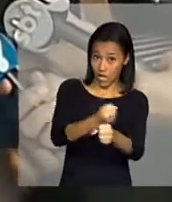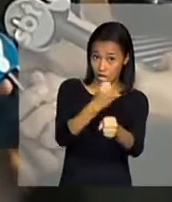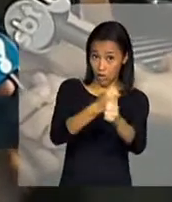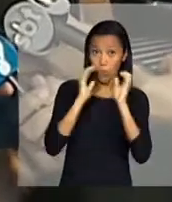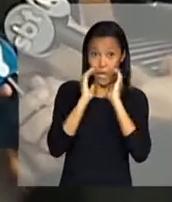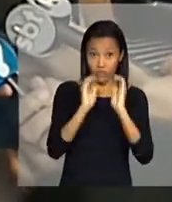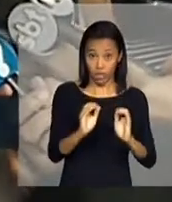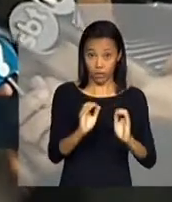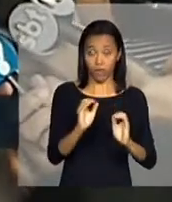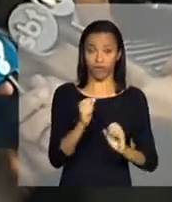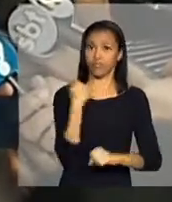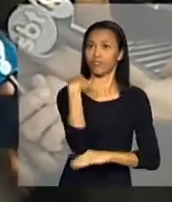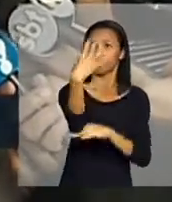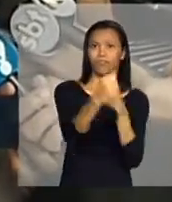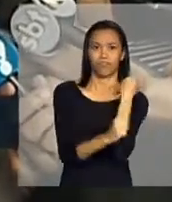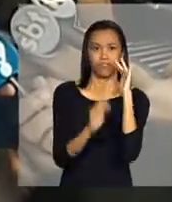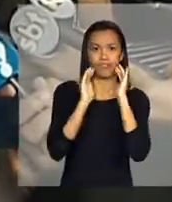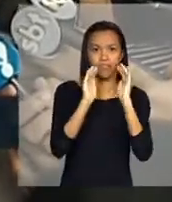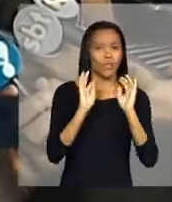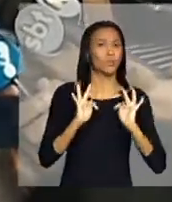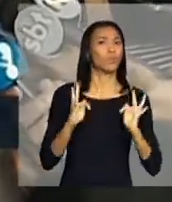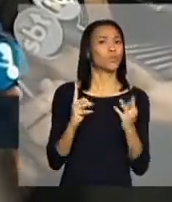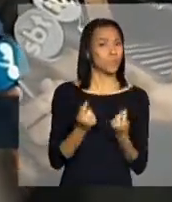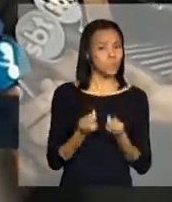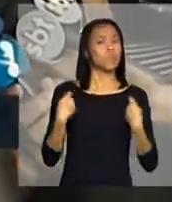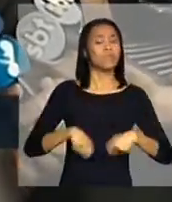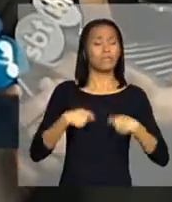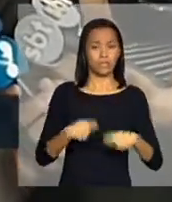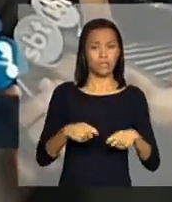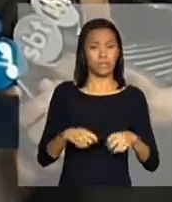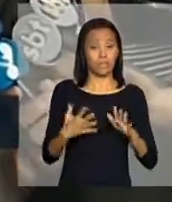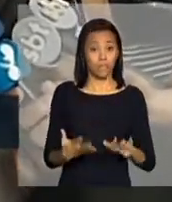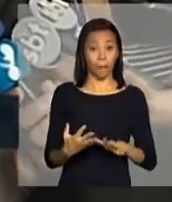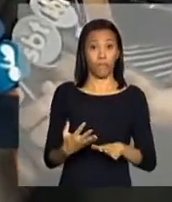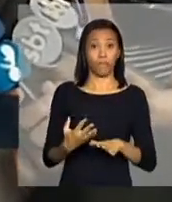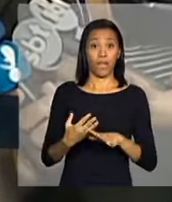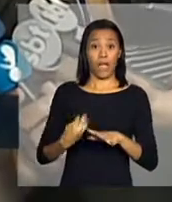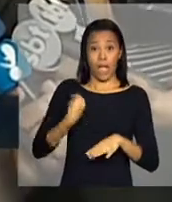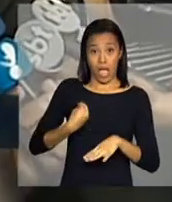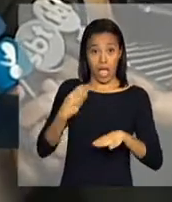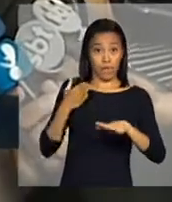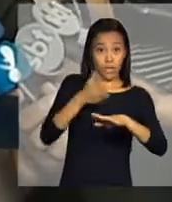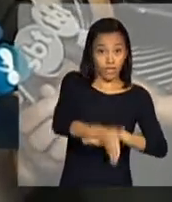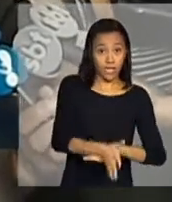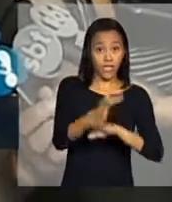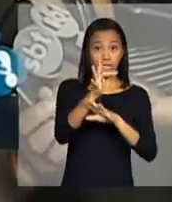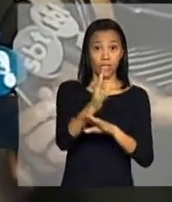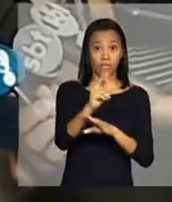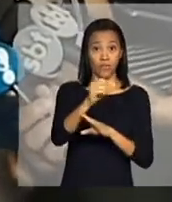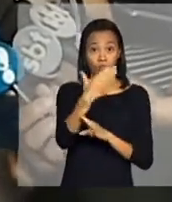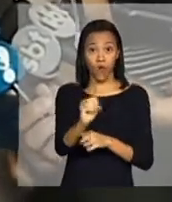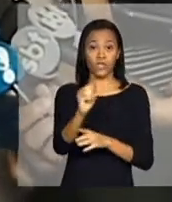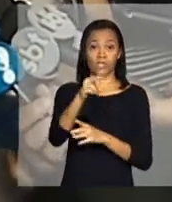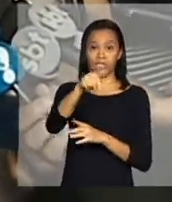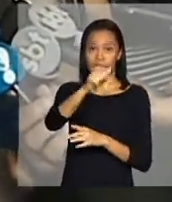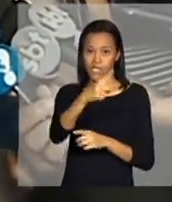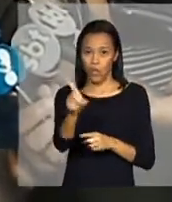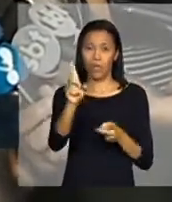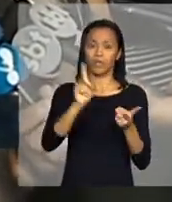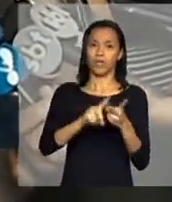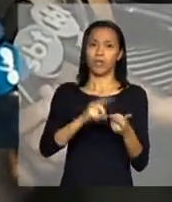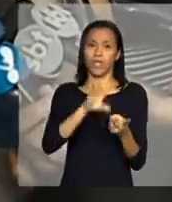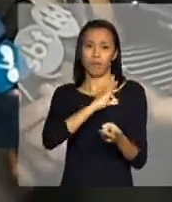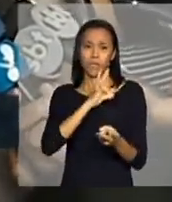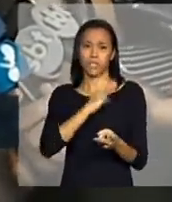ao meio ambiente, com respeito a tudo que é necessário. A presença da Força Nacional, da Polícia Federal, da Polícia